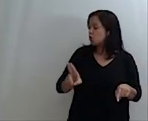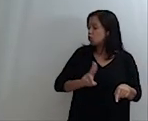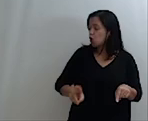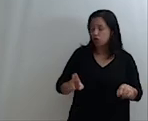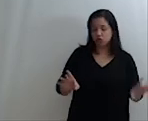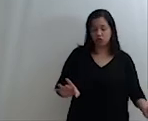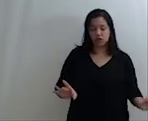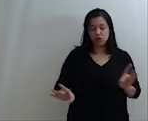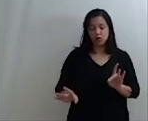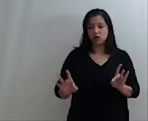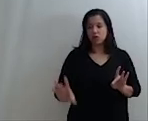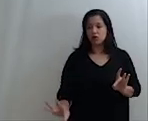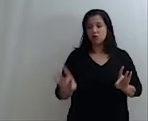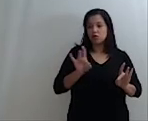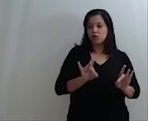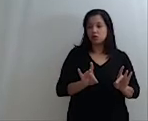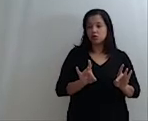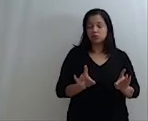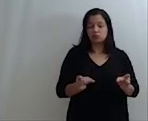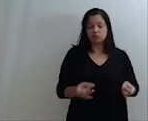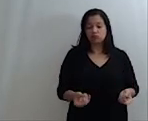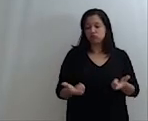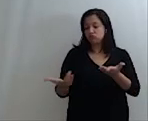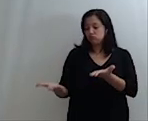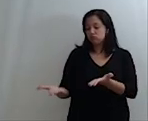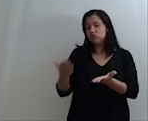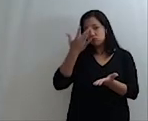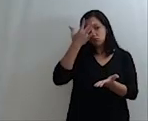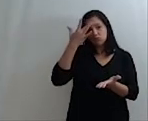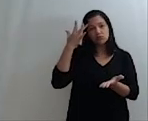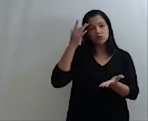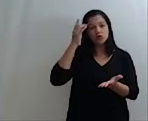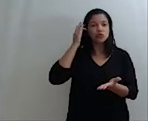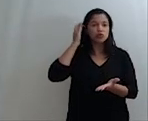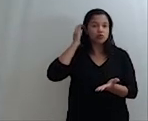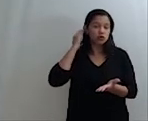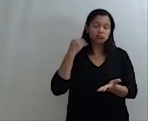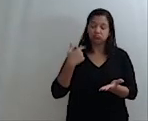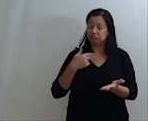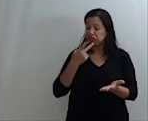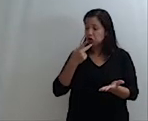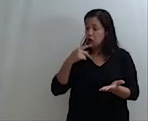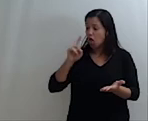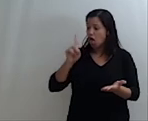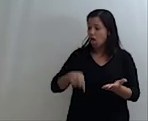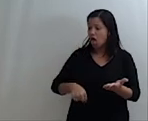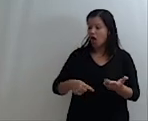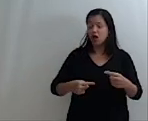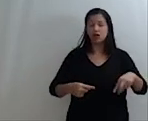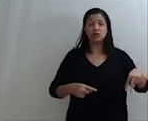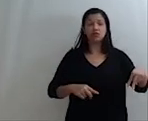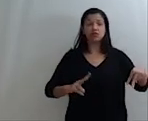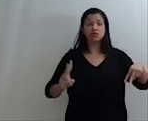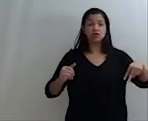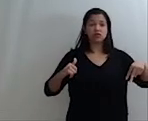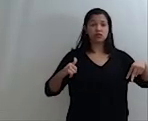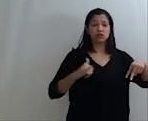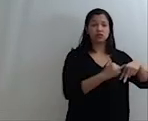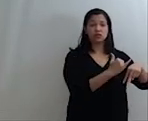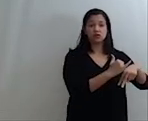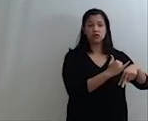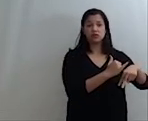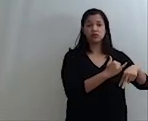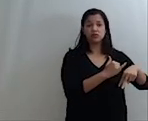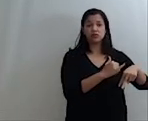paciente e exibiu fotos dele alegando que eh ele juntamente com